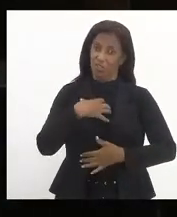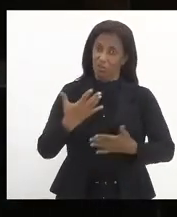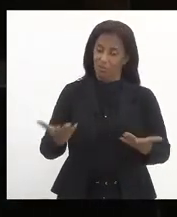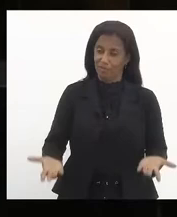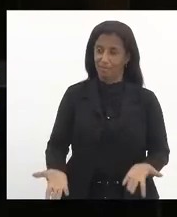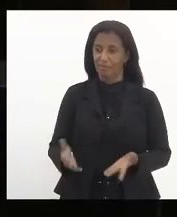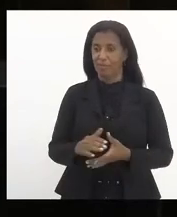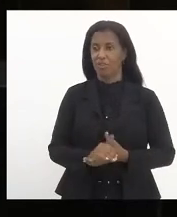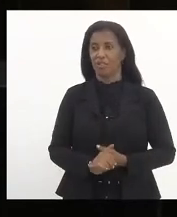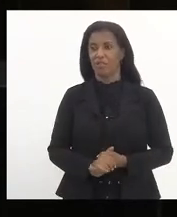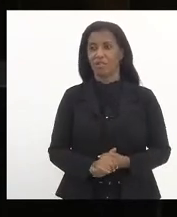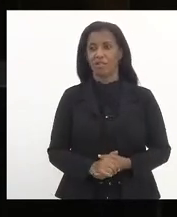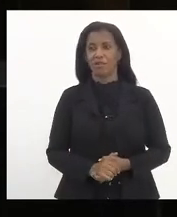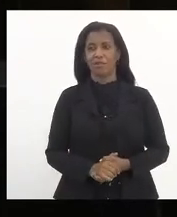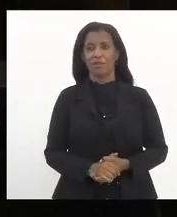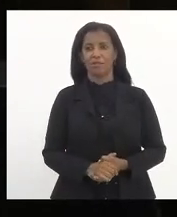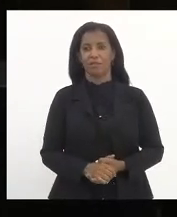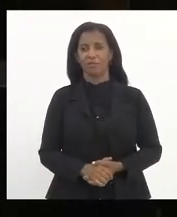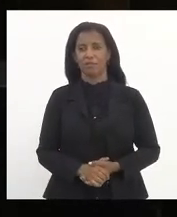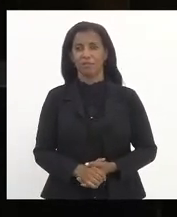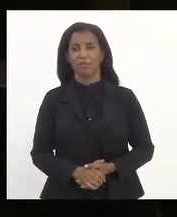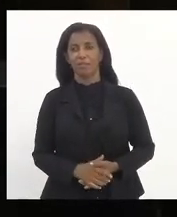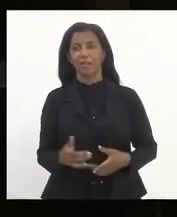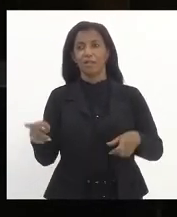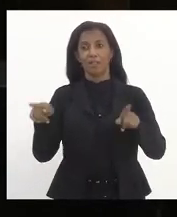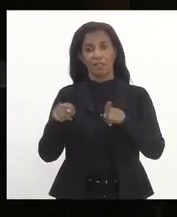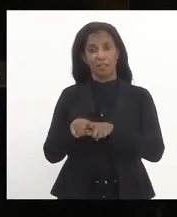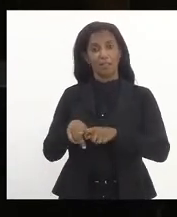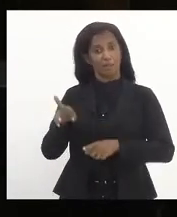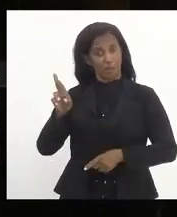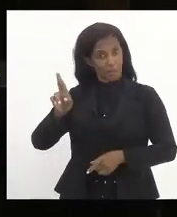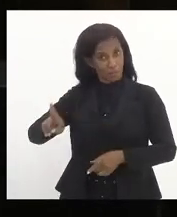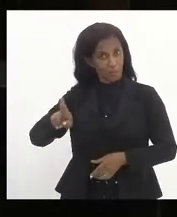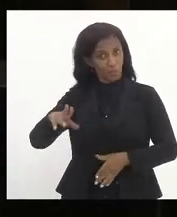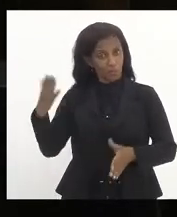claro. É, ele também responde.